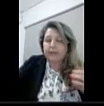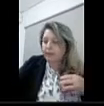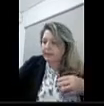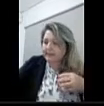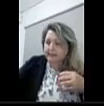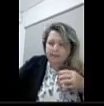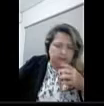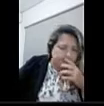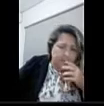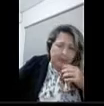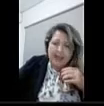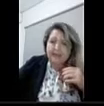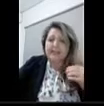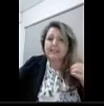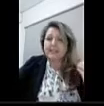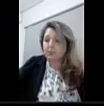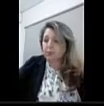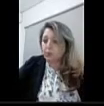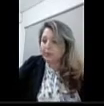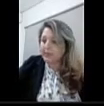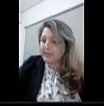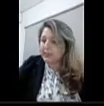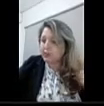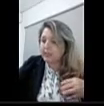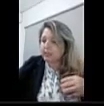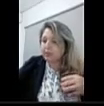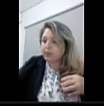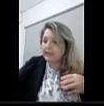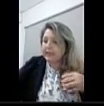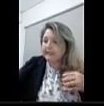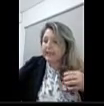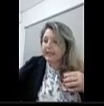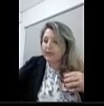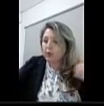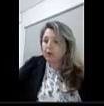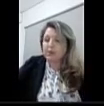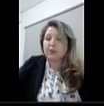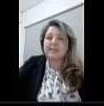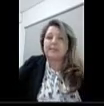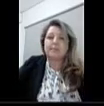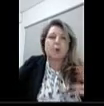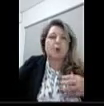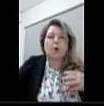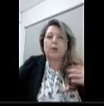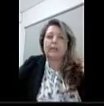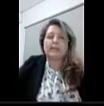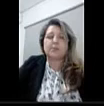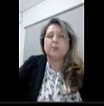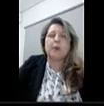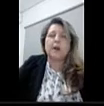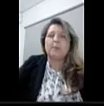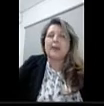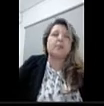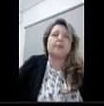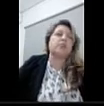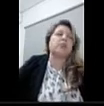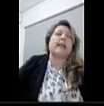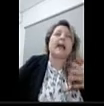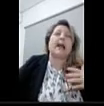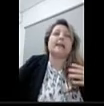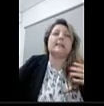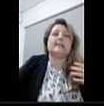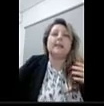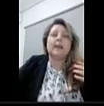metáforas, palavras, às vezes, com duplo sentido, né? Colocações simbólicas ou mais